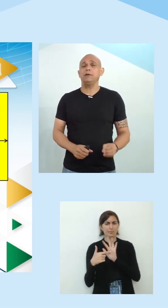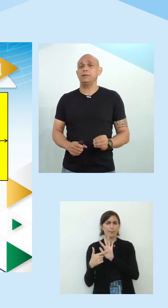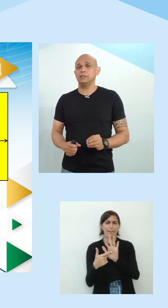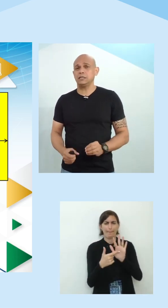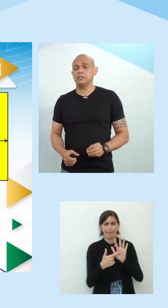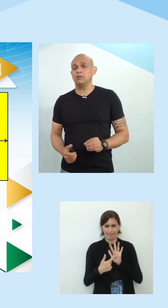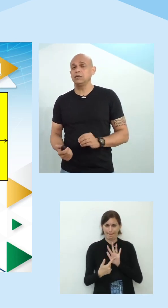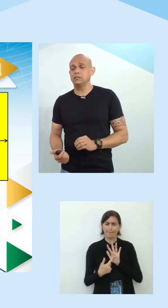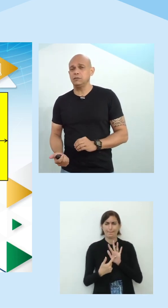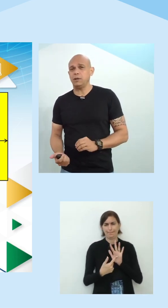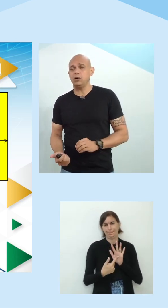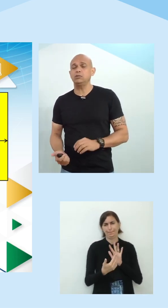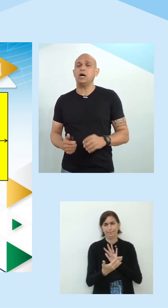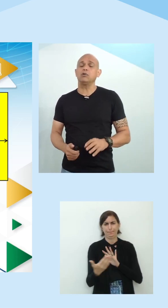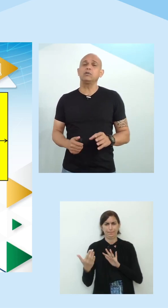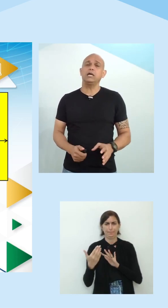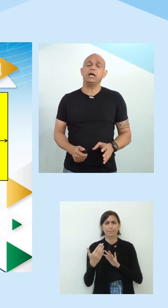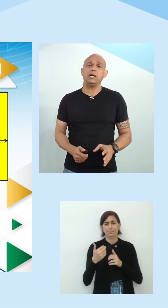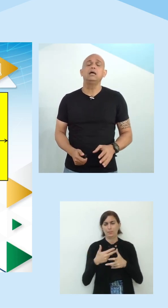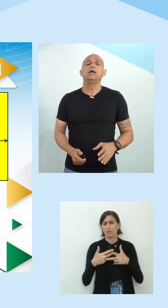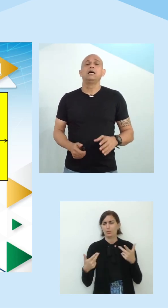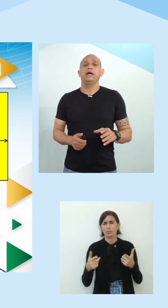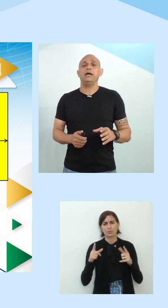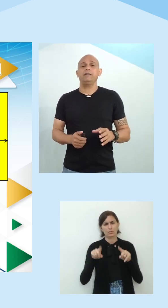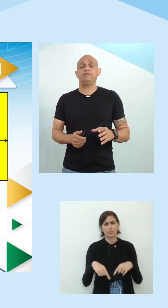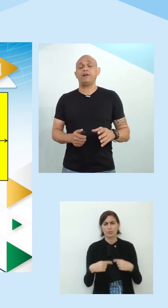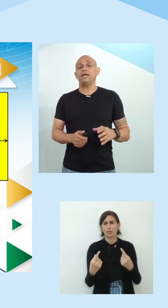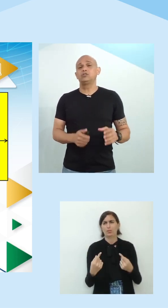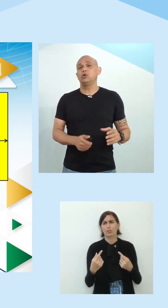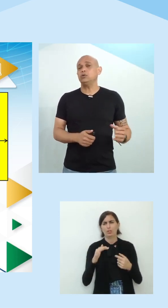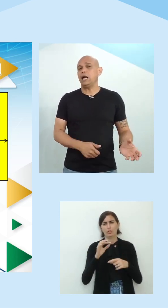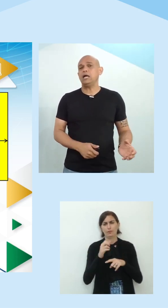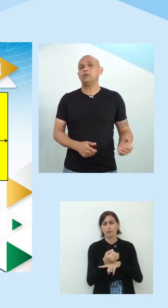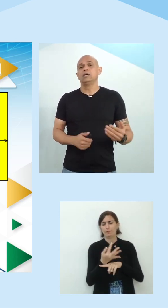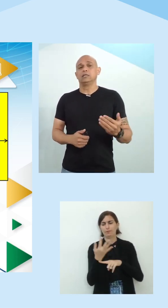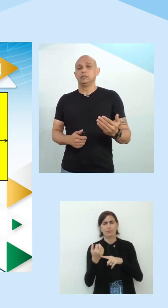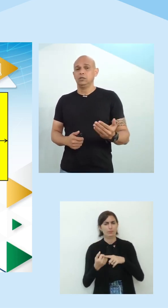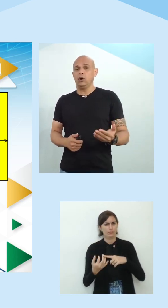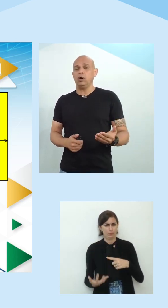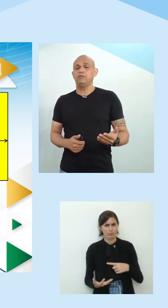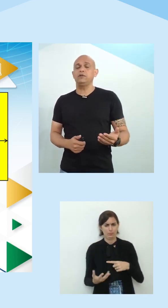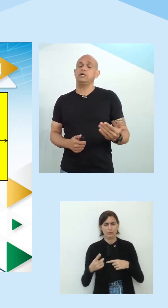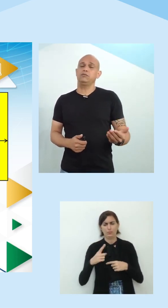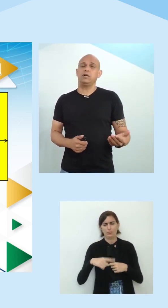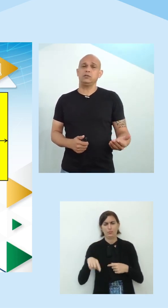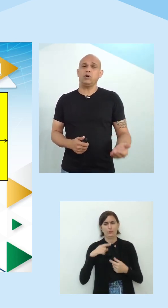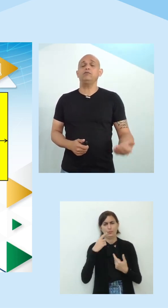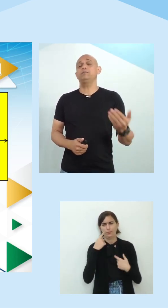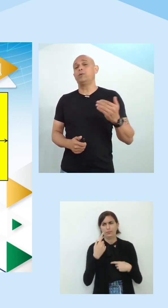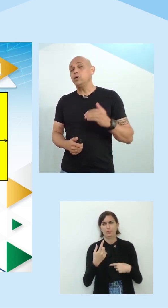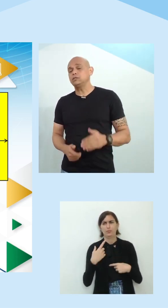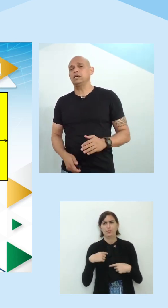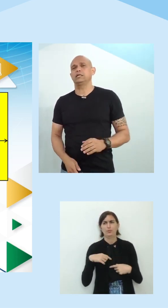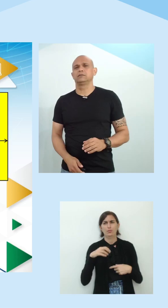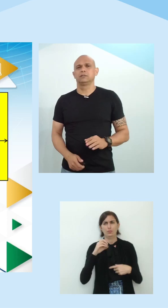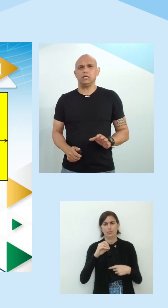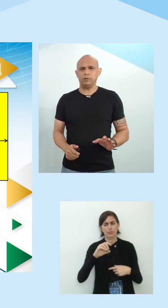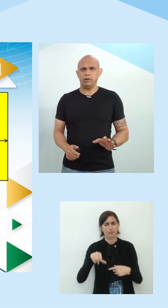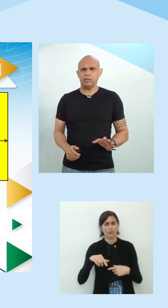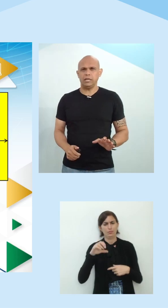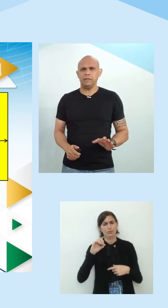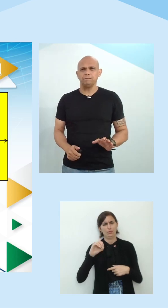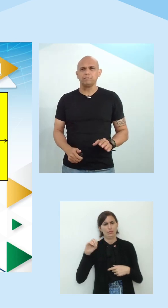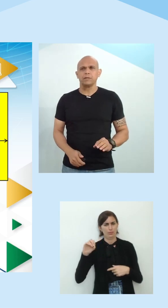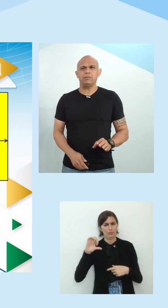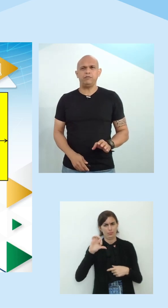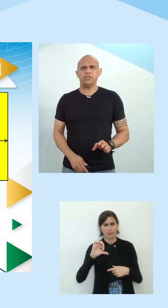mostrando a representação decimal de algo que era fracionário, 0,9 por 100. Tranquilo